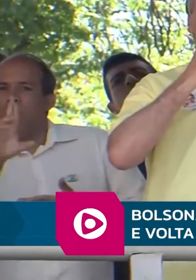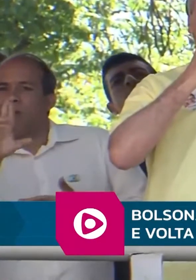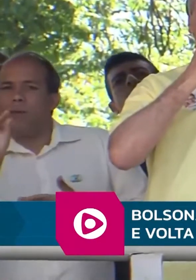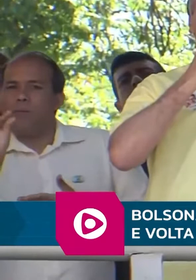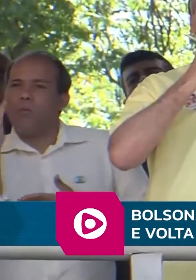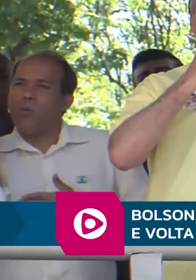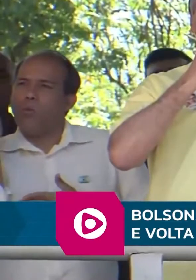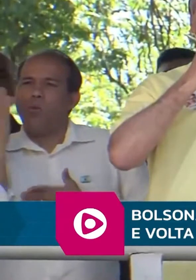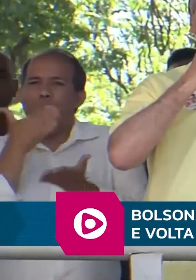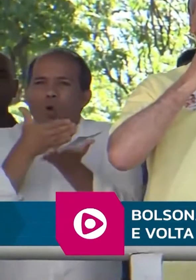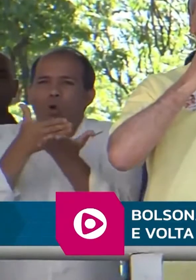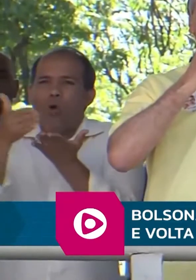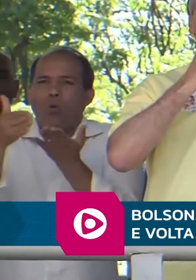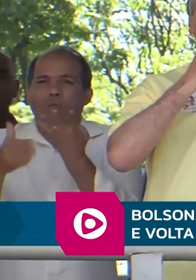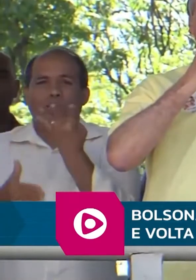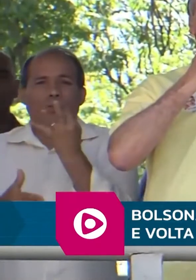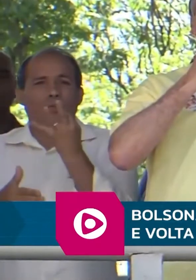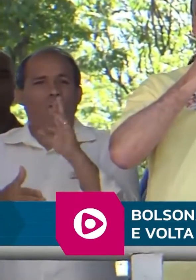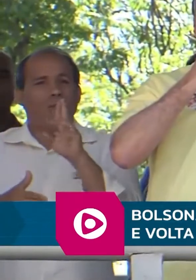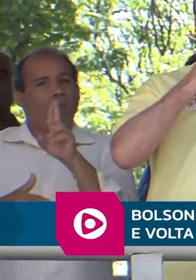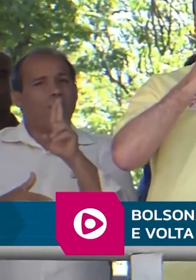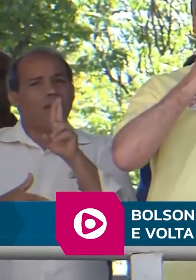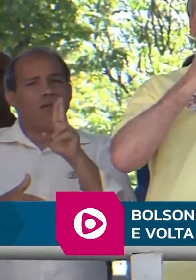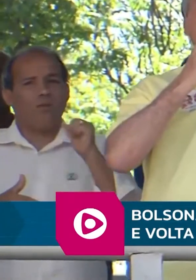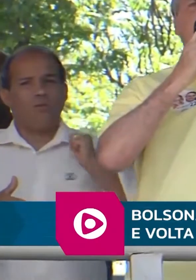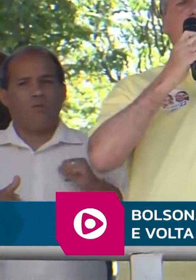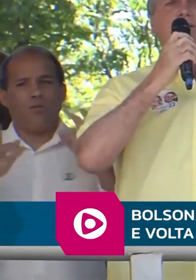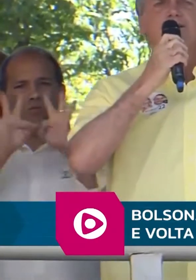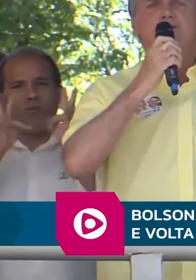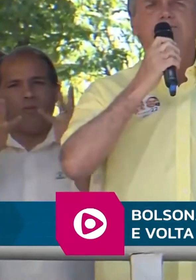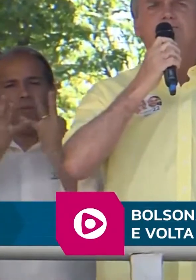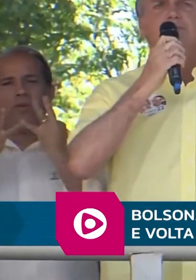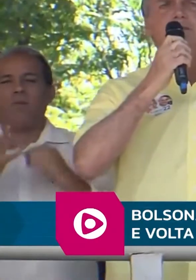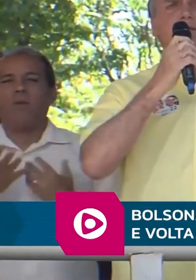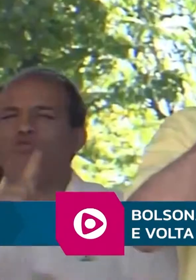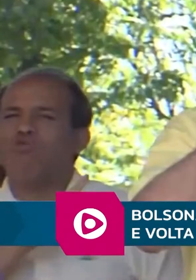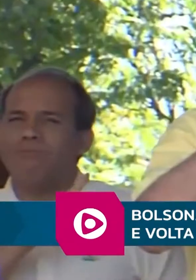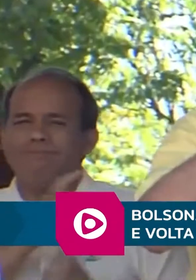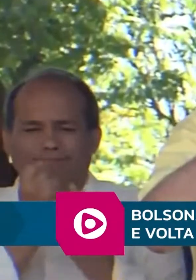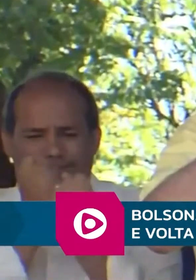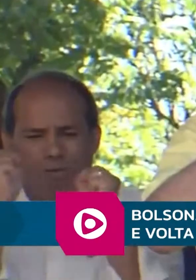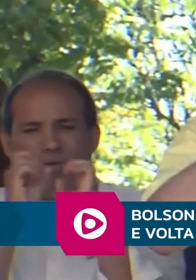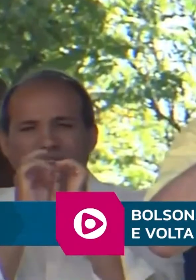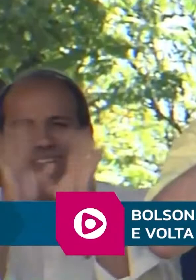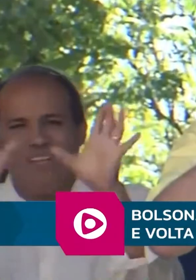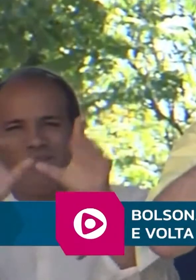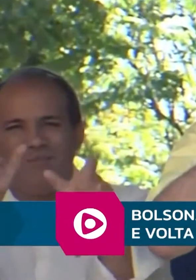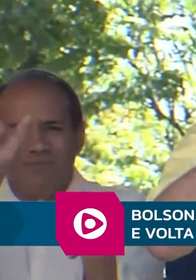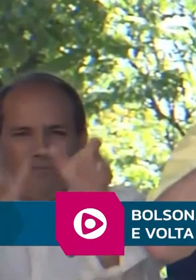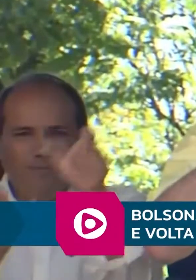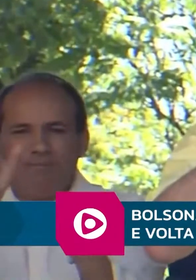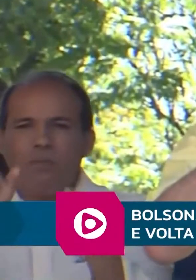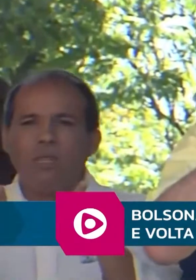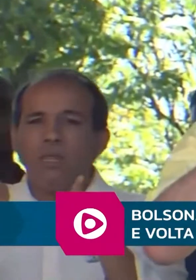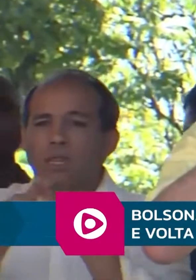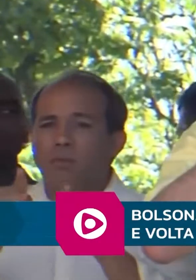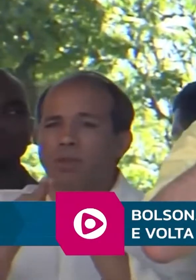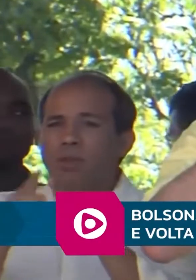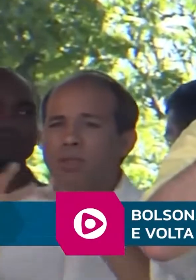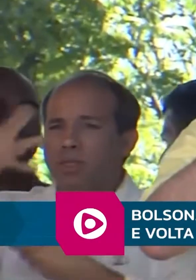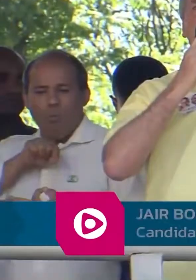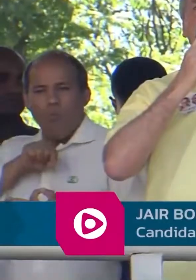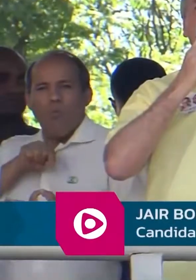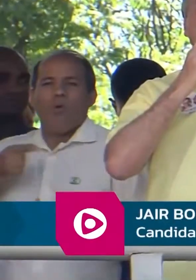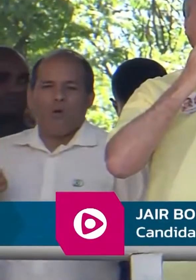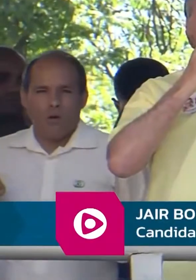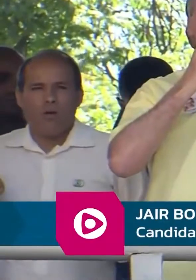tempo começava com R$ 40 o bolso da família. Em seguida, o chefe do executivo falou sobre